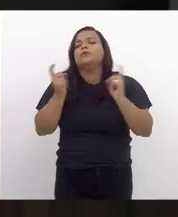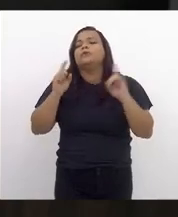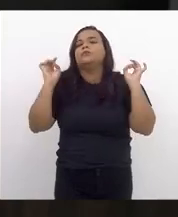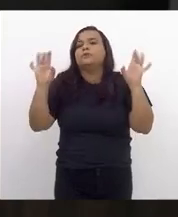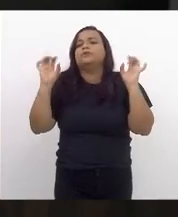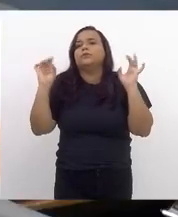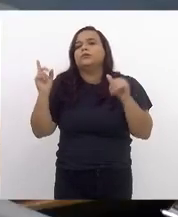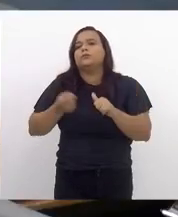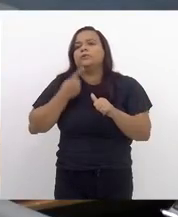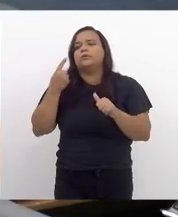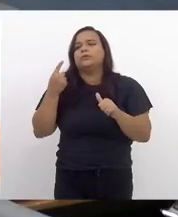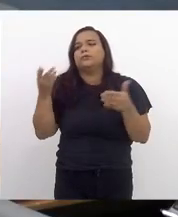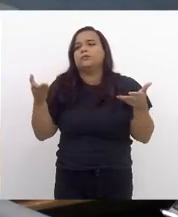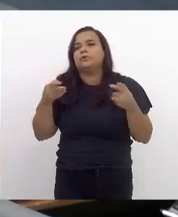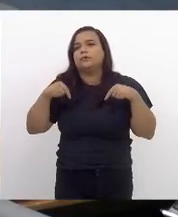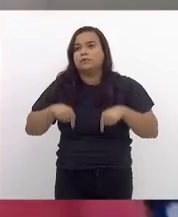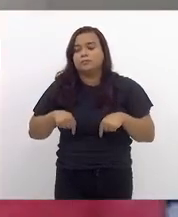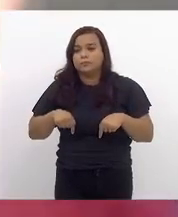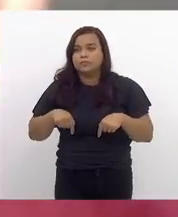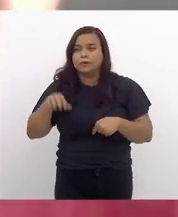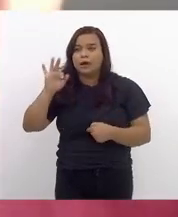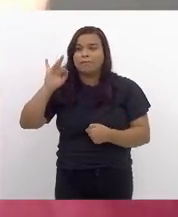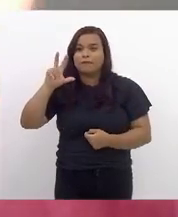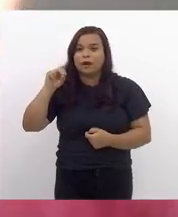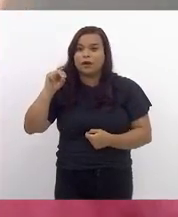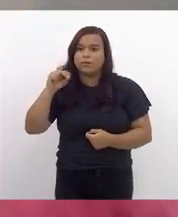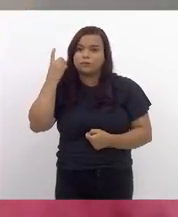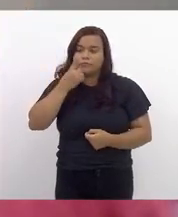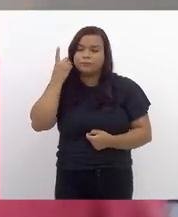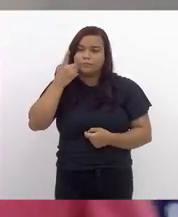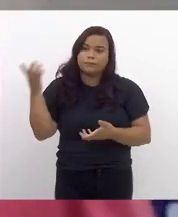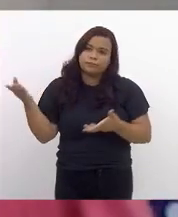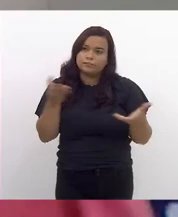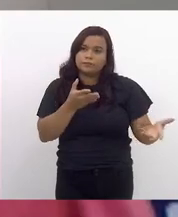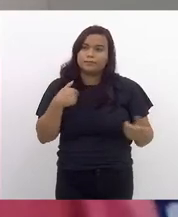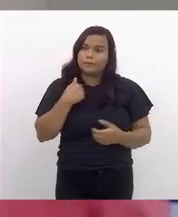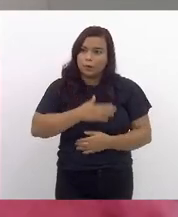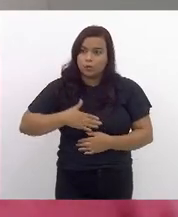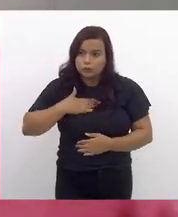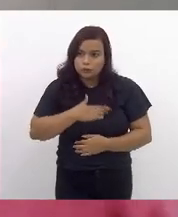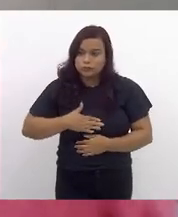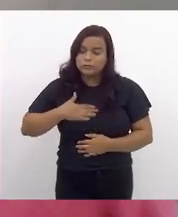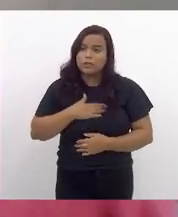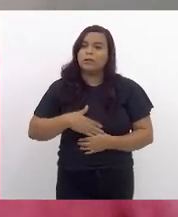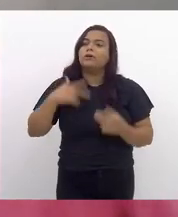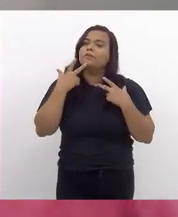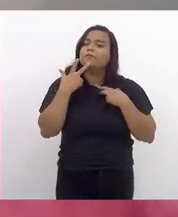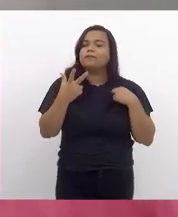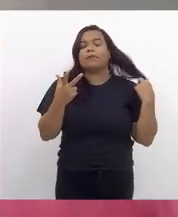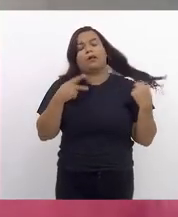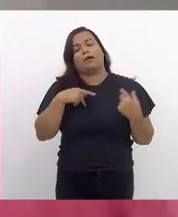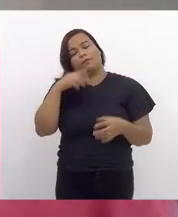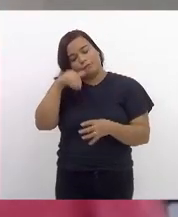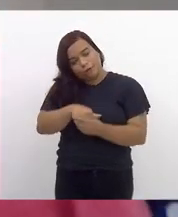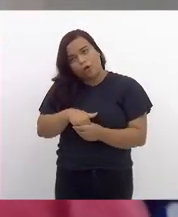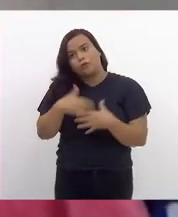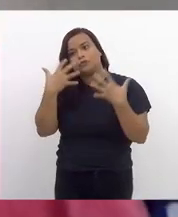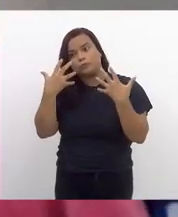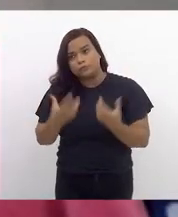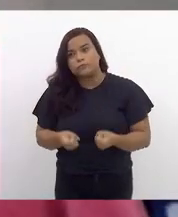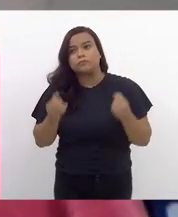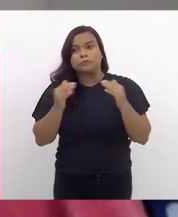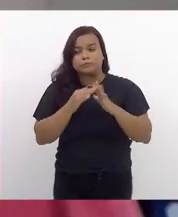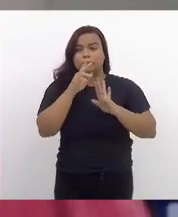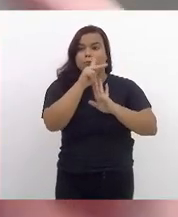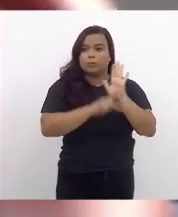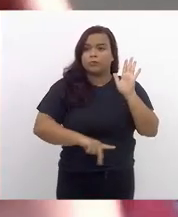Flávio. Senhor presidente, eu gostaria, em primeiro lugar, de declarar o meu voto favorável ao projeto de